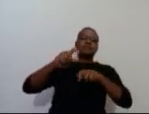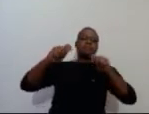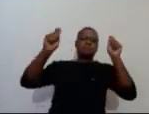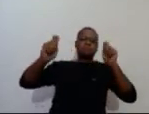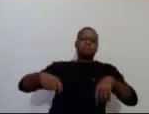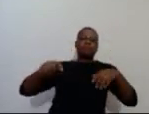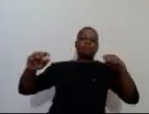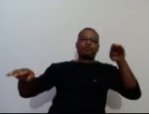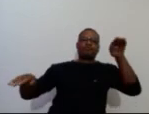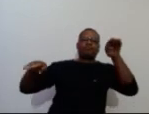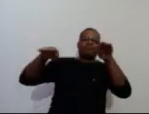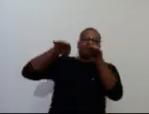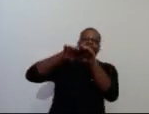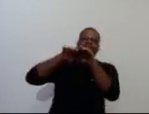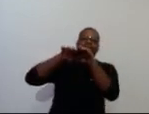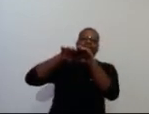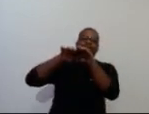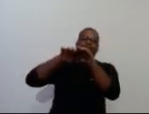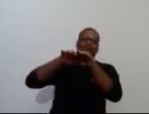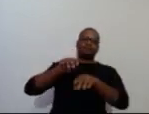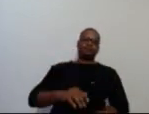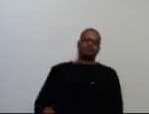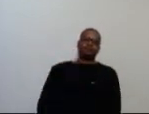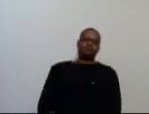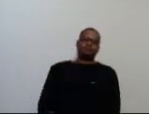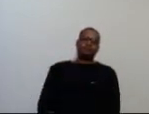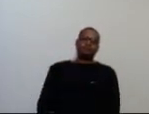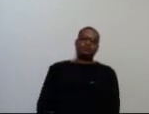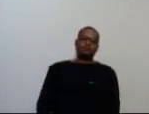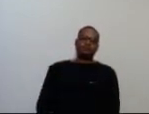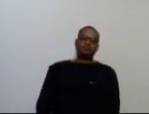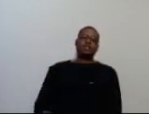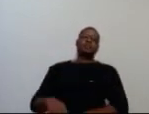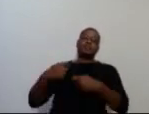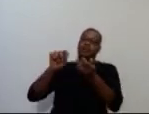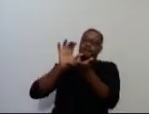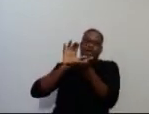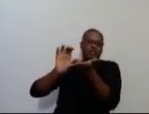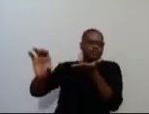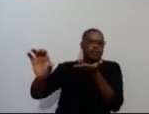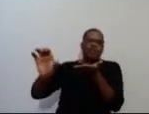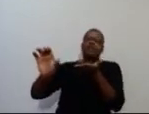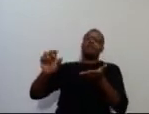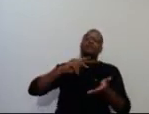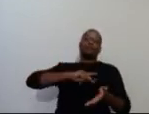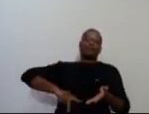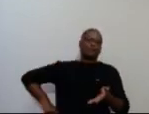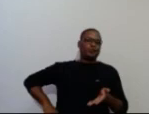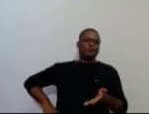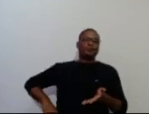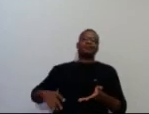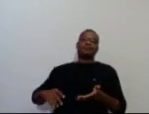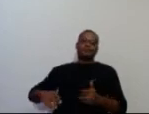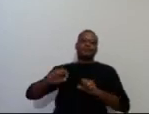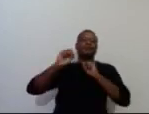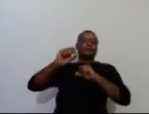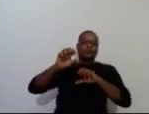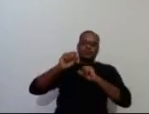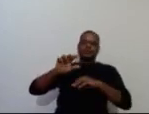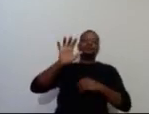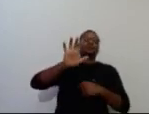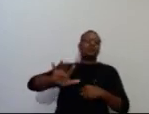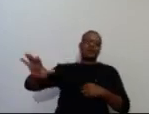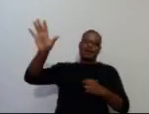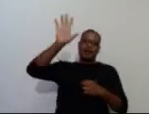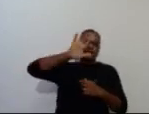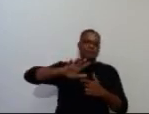com investimentos, né? Investimento público. Aí a educação de uma forma geral, né? Claro, as